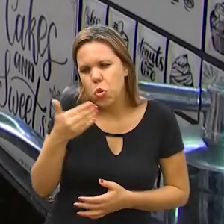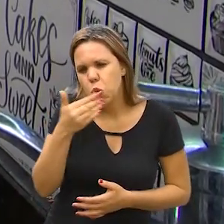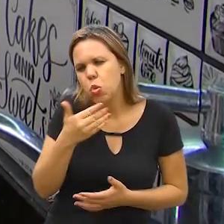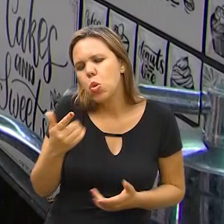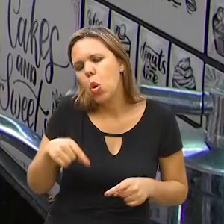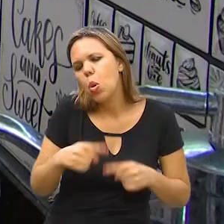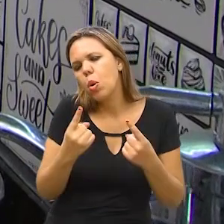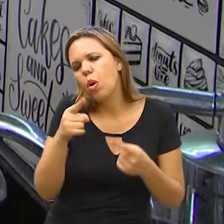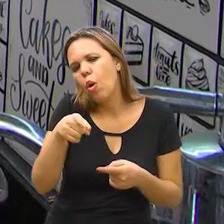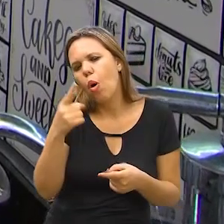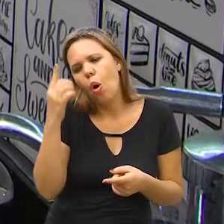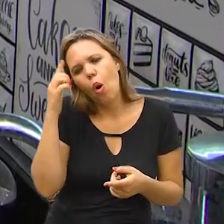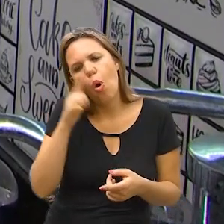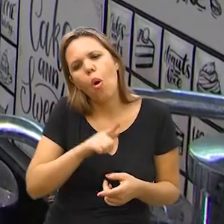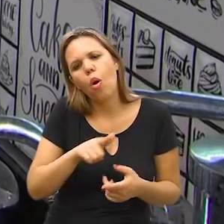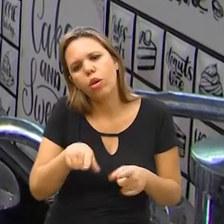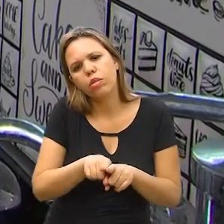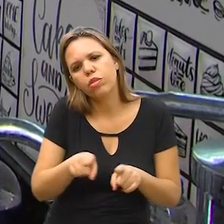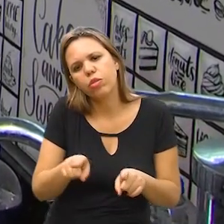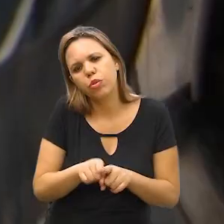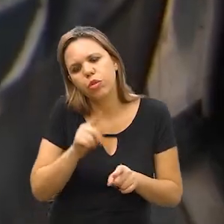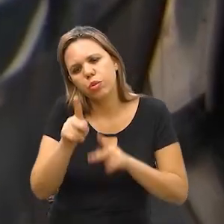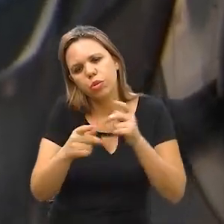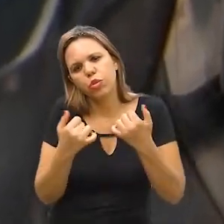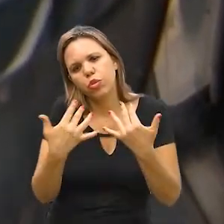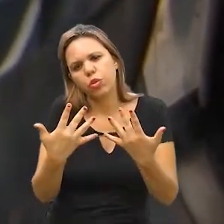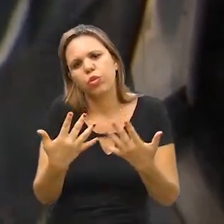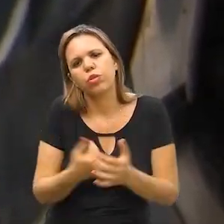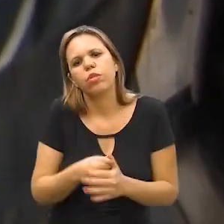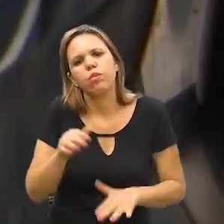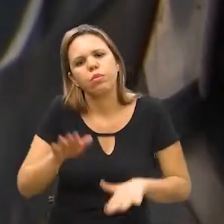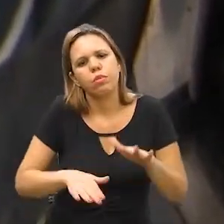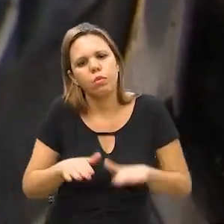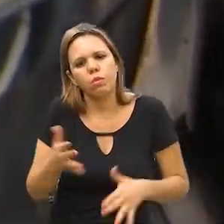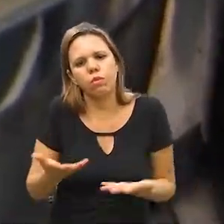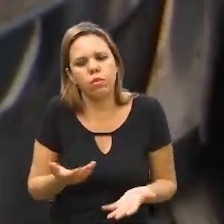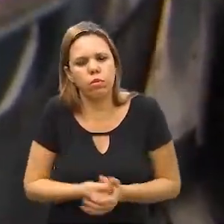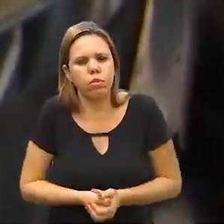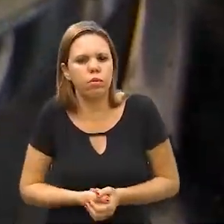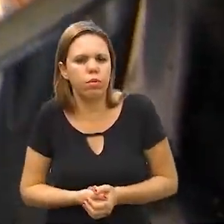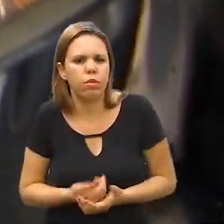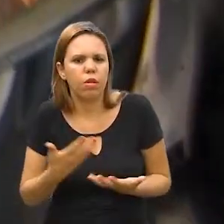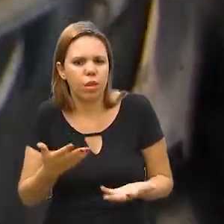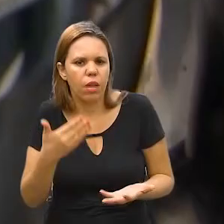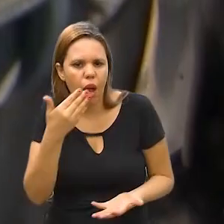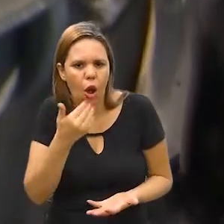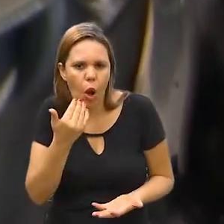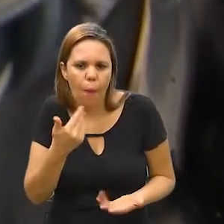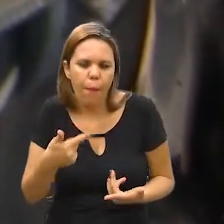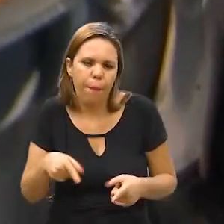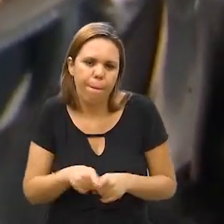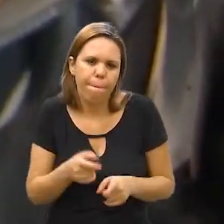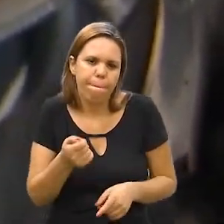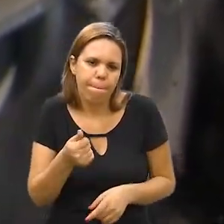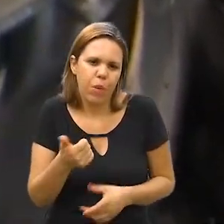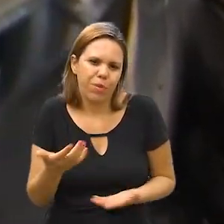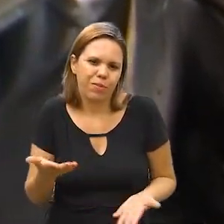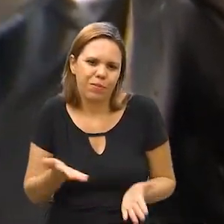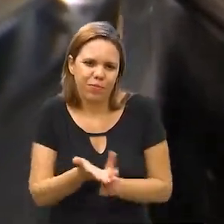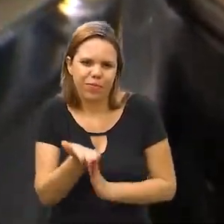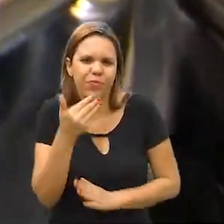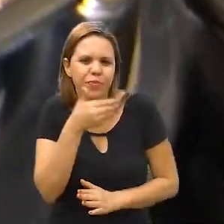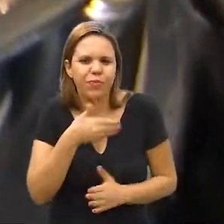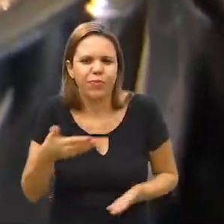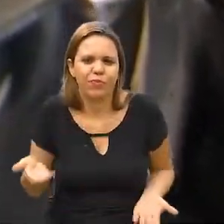coloca. Como que você conquistou também esse público que às vezes quer adoçar a vida? Quer dar uma escapadinha no doce,